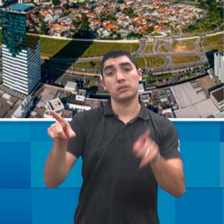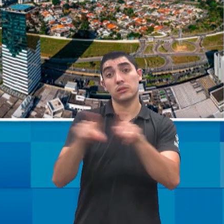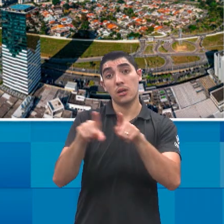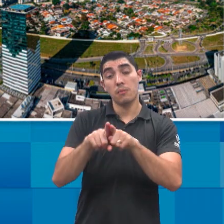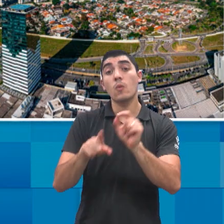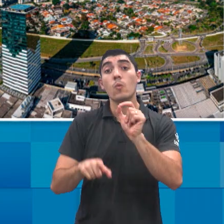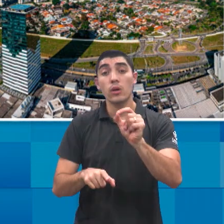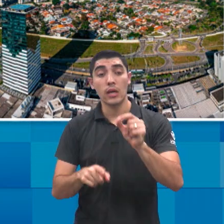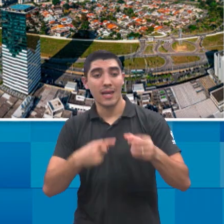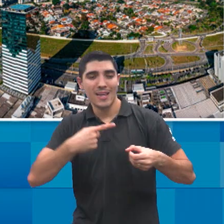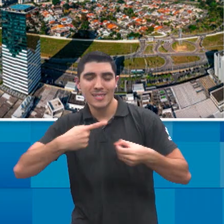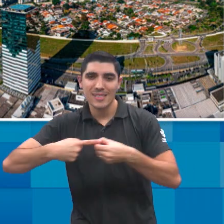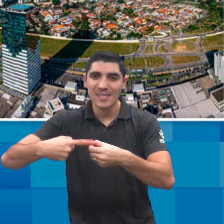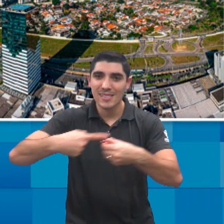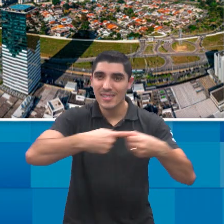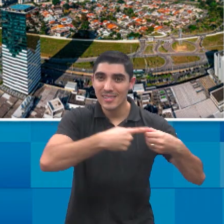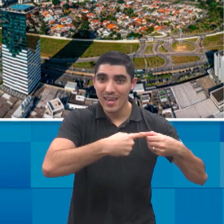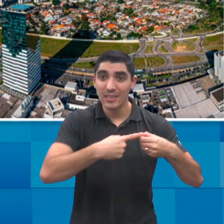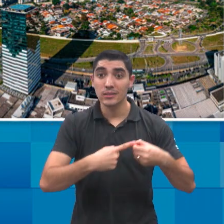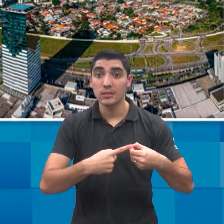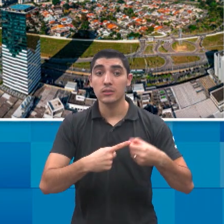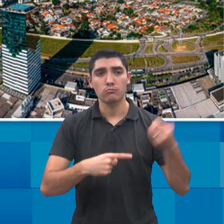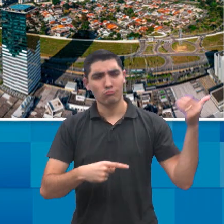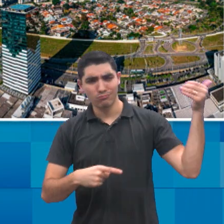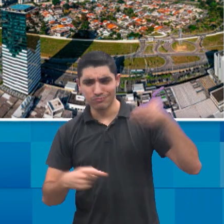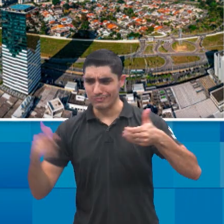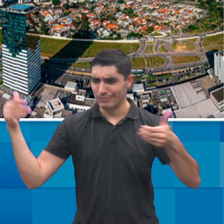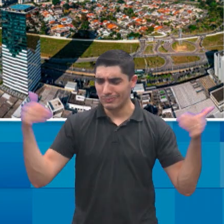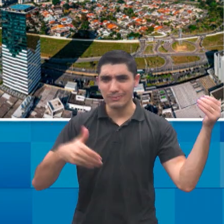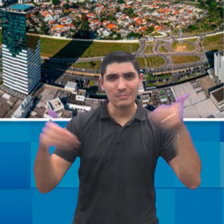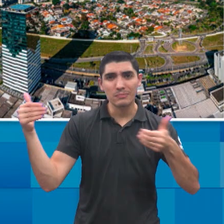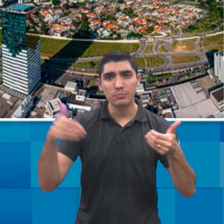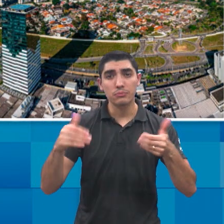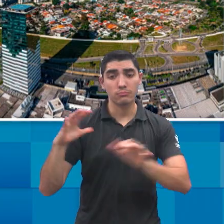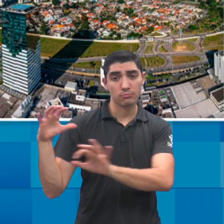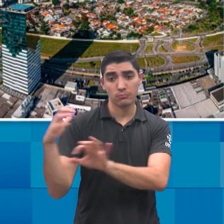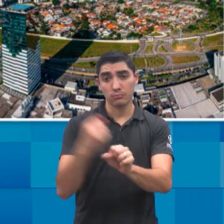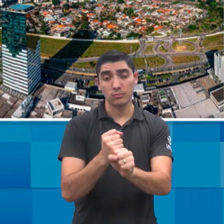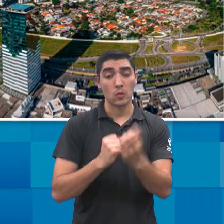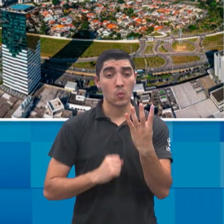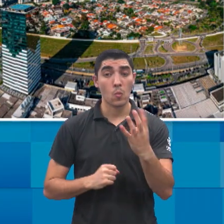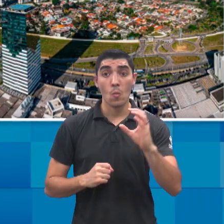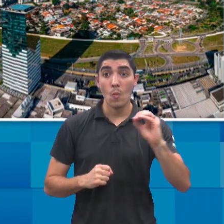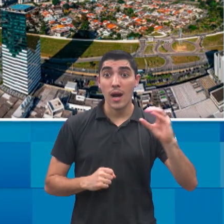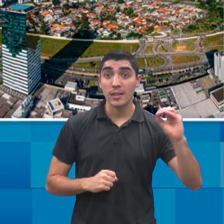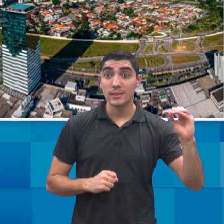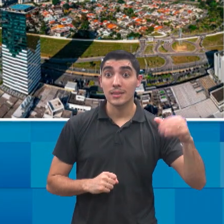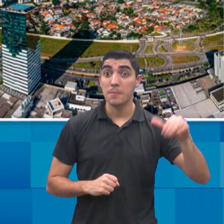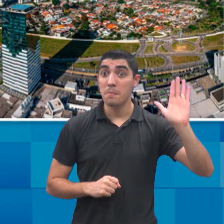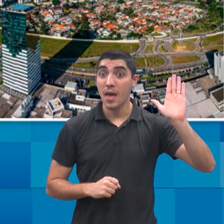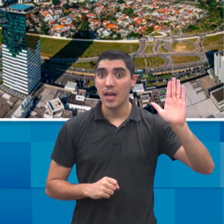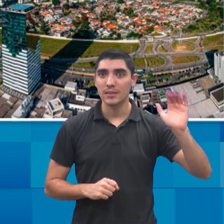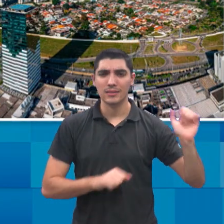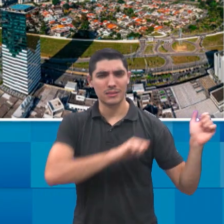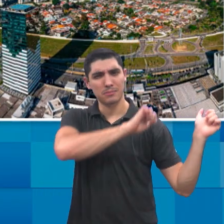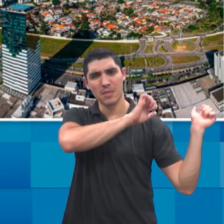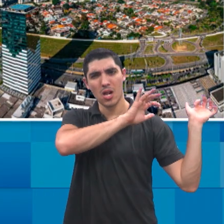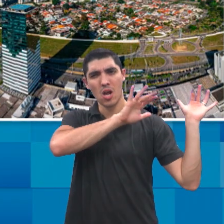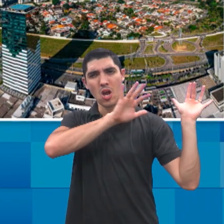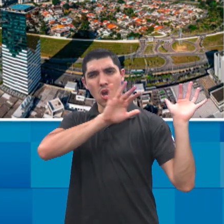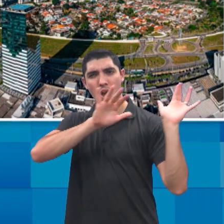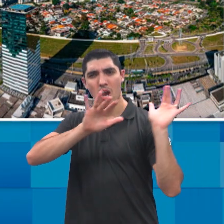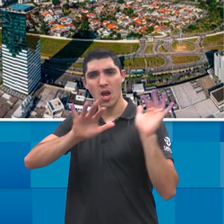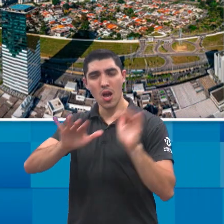foram presentes aqui em São José dos Campos, que vieram participar das atividades